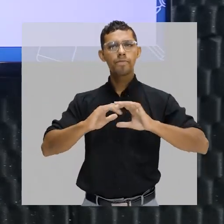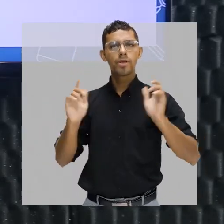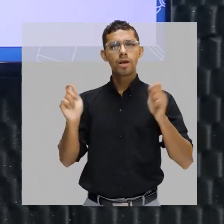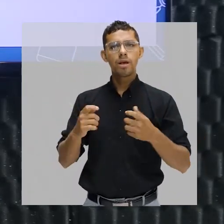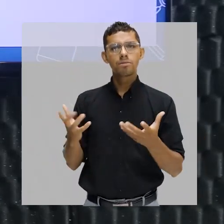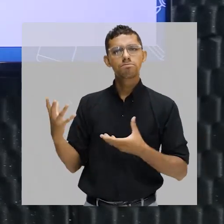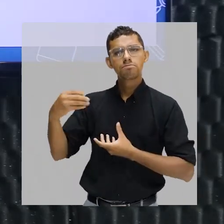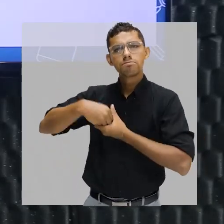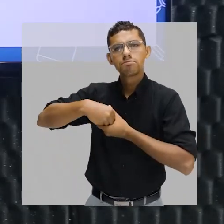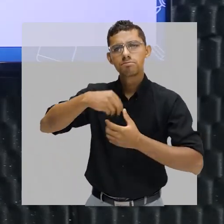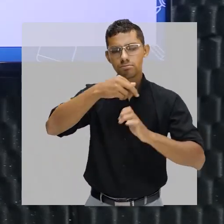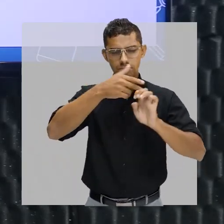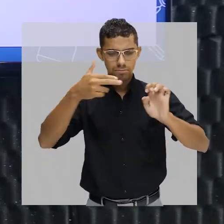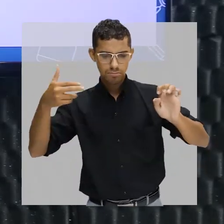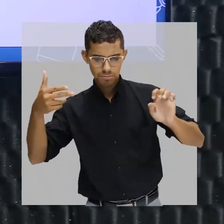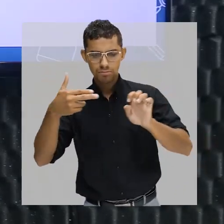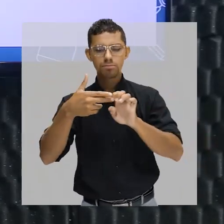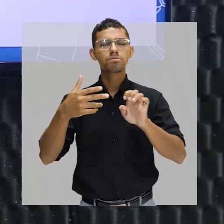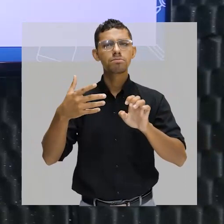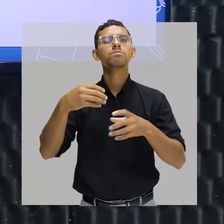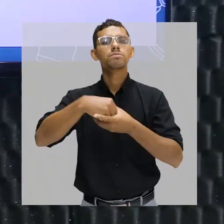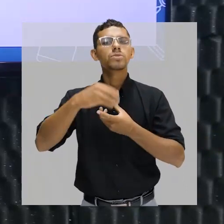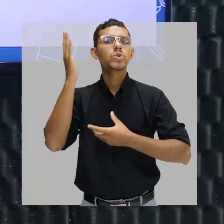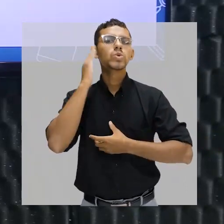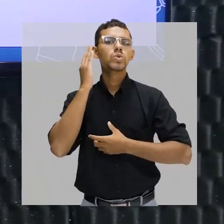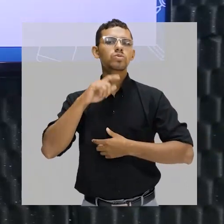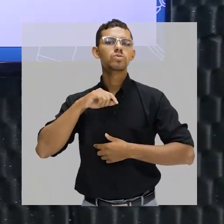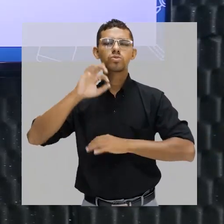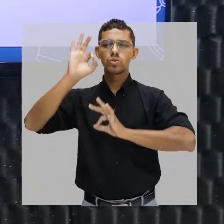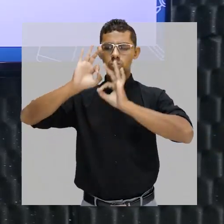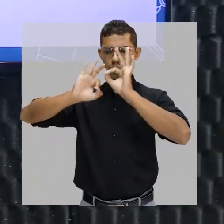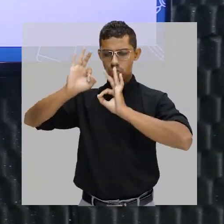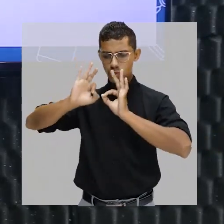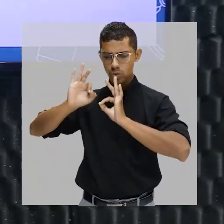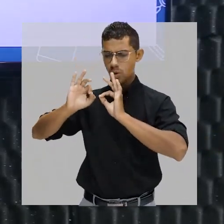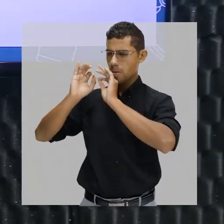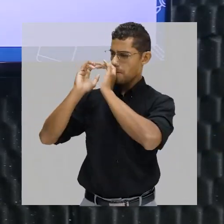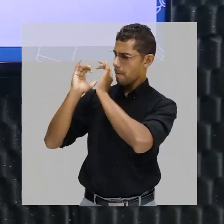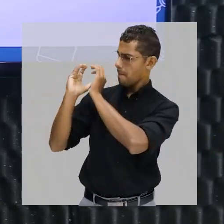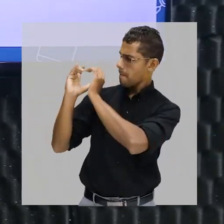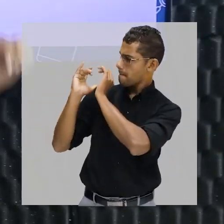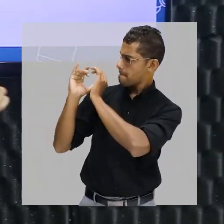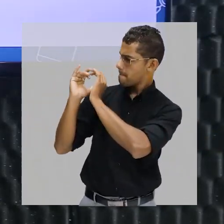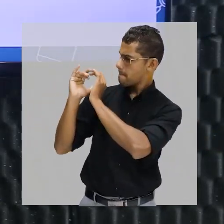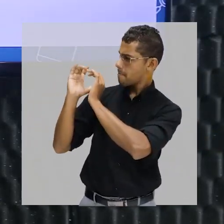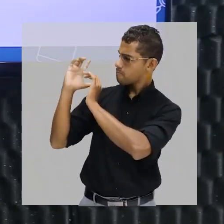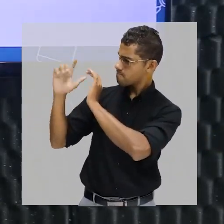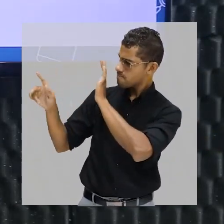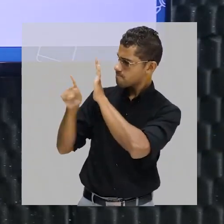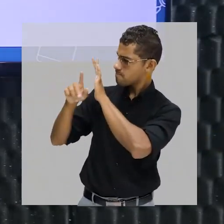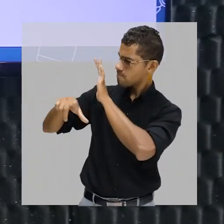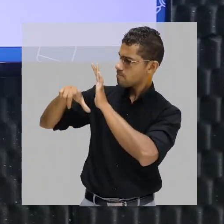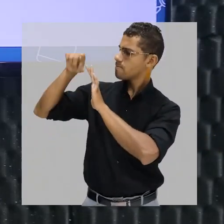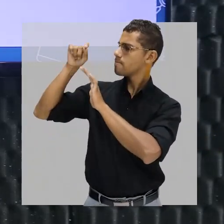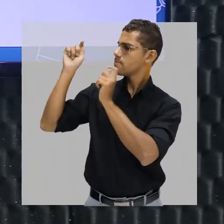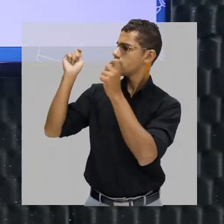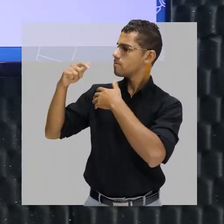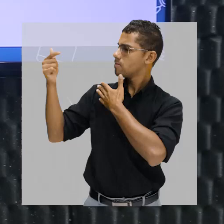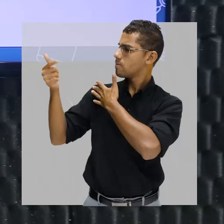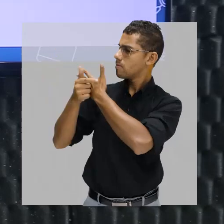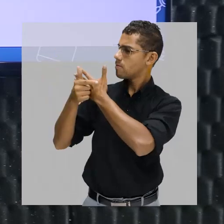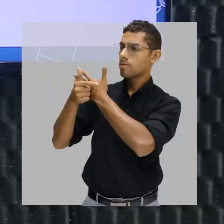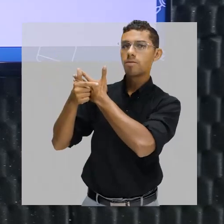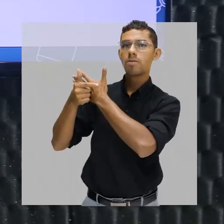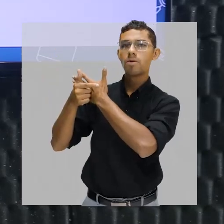através desses elementos, nós vamos desempenhar uma função da linguagem, que pode